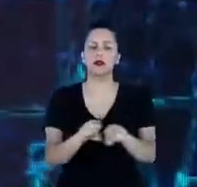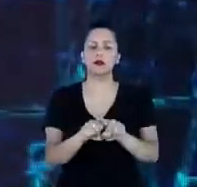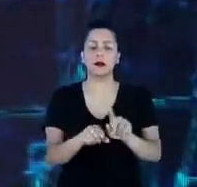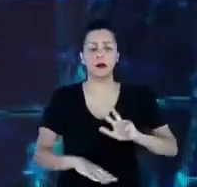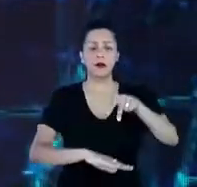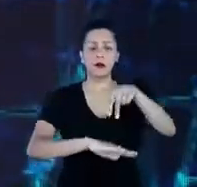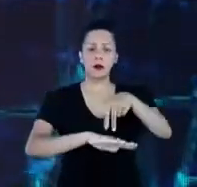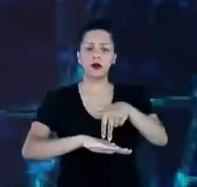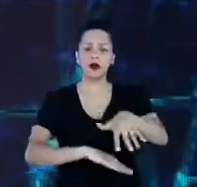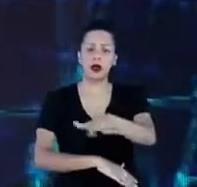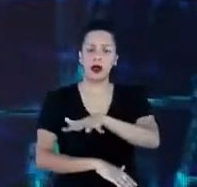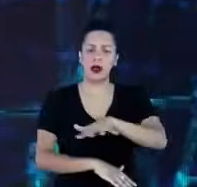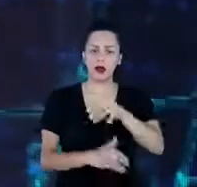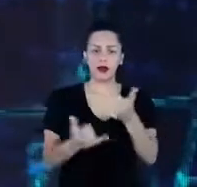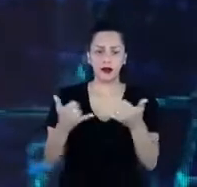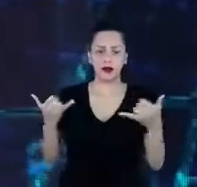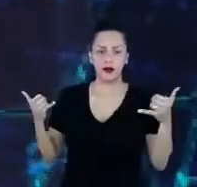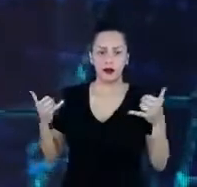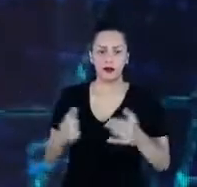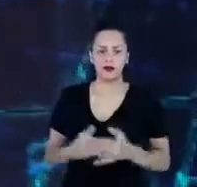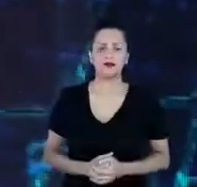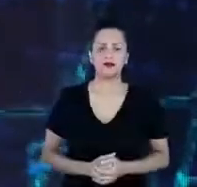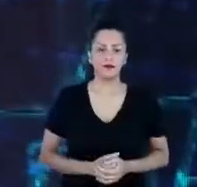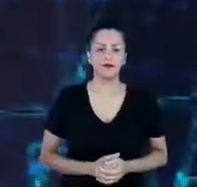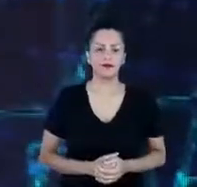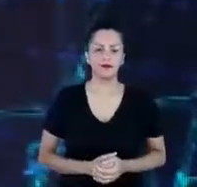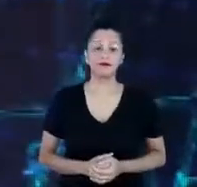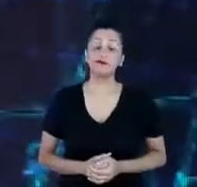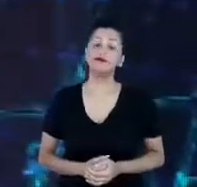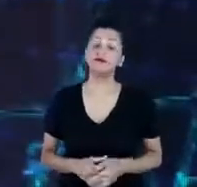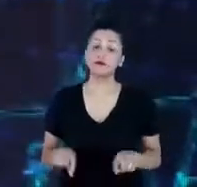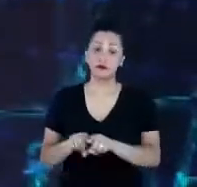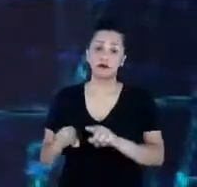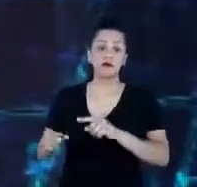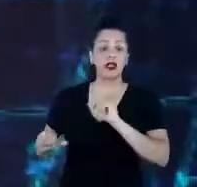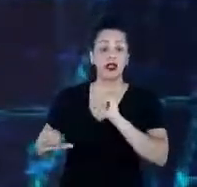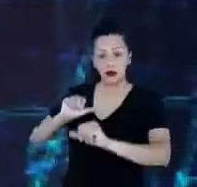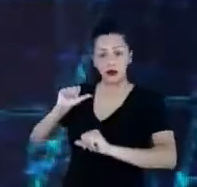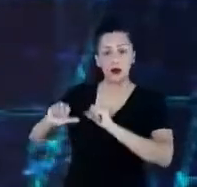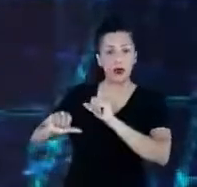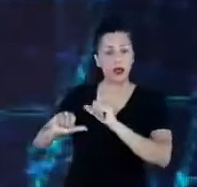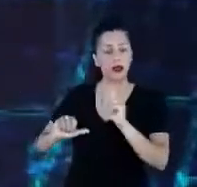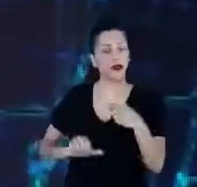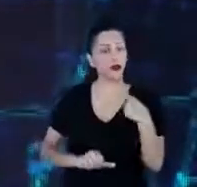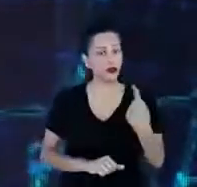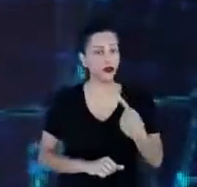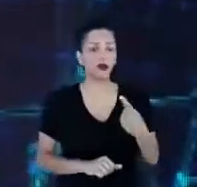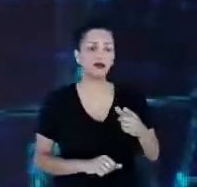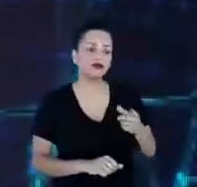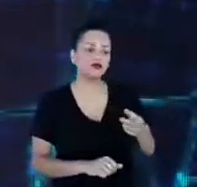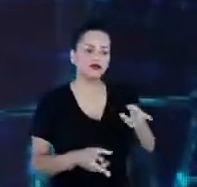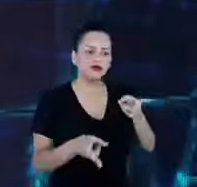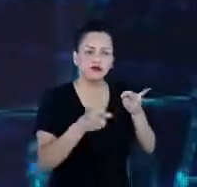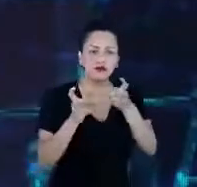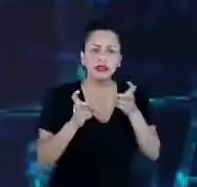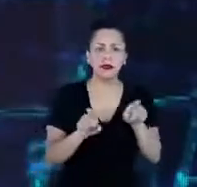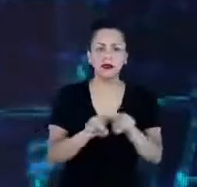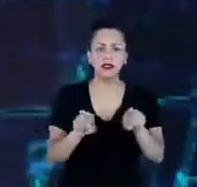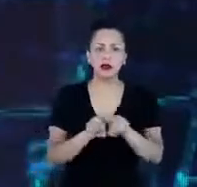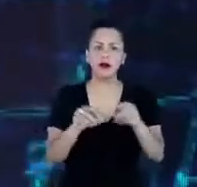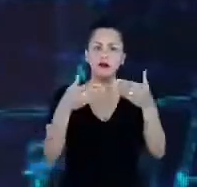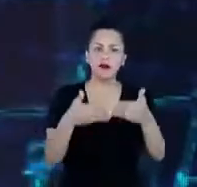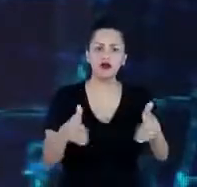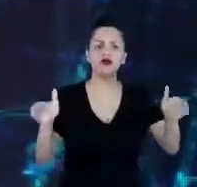setor elétrico brasileiro e ao lado dessa transformação 300 anos a expansão das energias renováveis